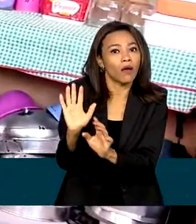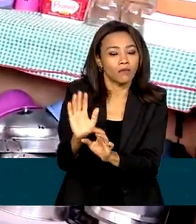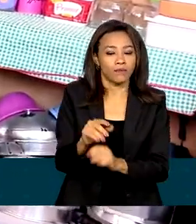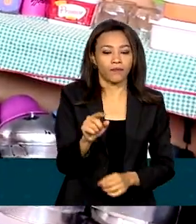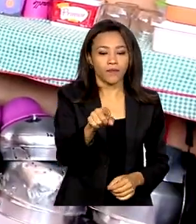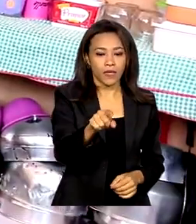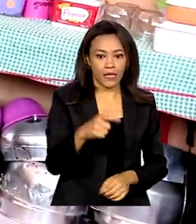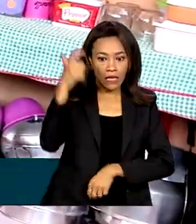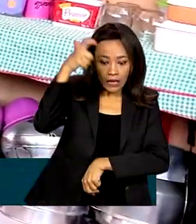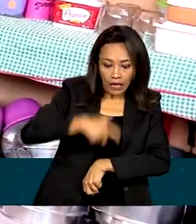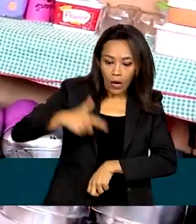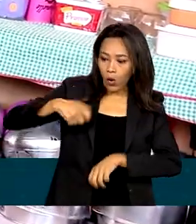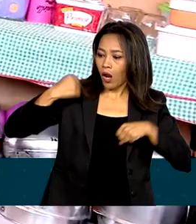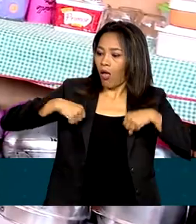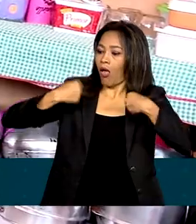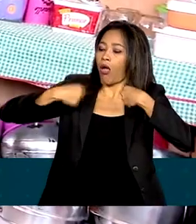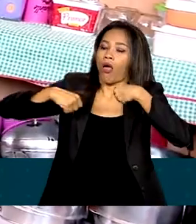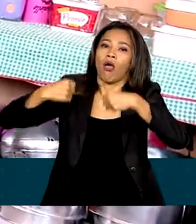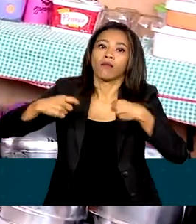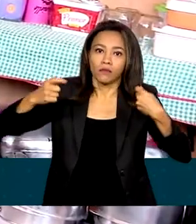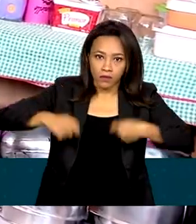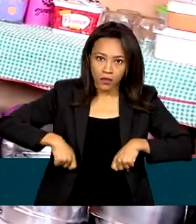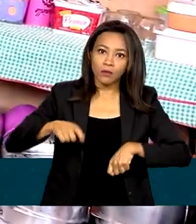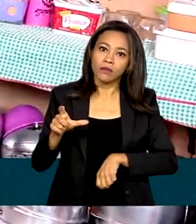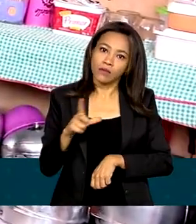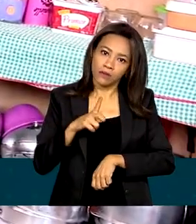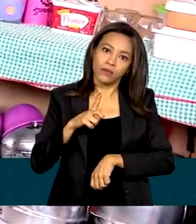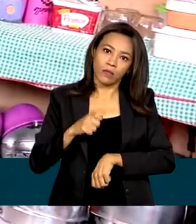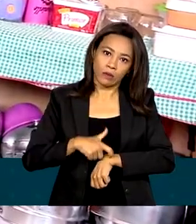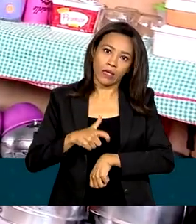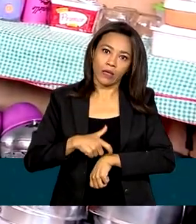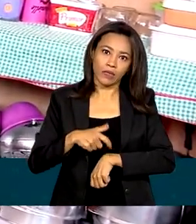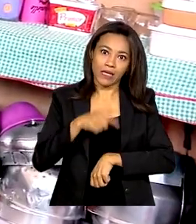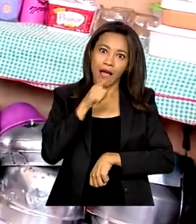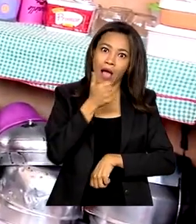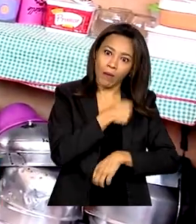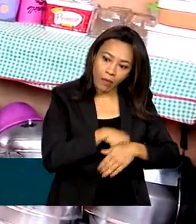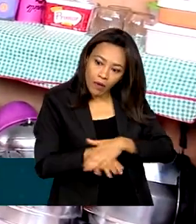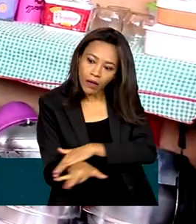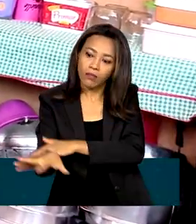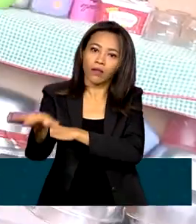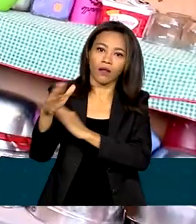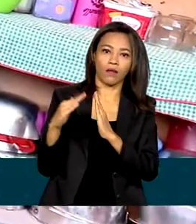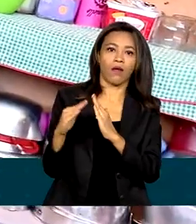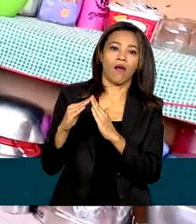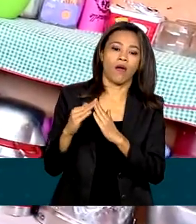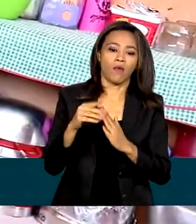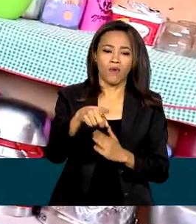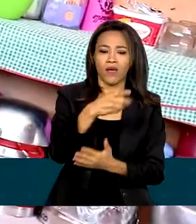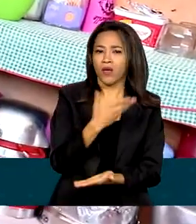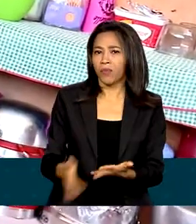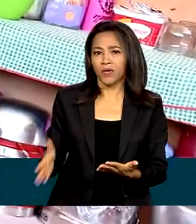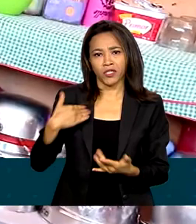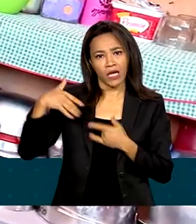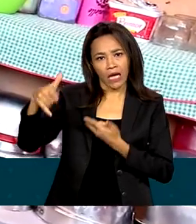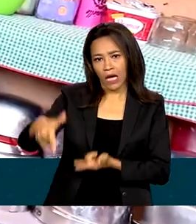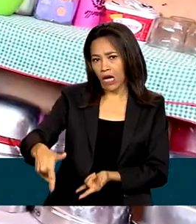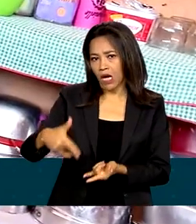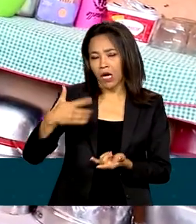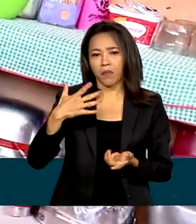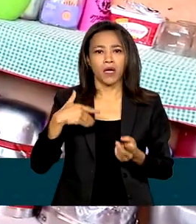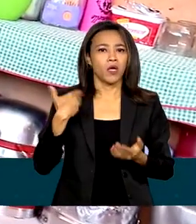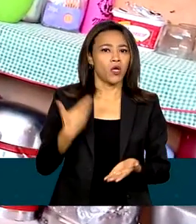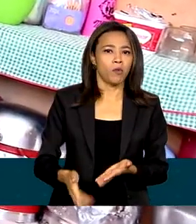no momento correndo porque ainda deu tempo da gente sair a tempo, sem água entrar totalmente dentro de casa, né? E eu perdi a cama da minha filha, eu perdi